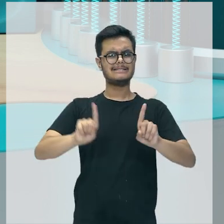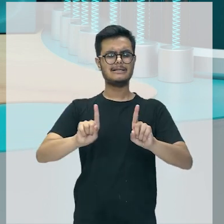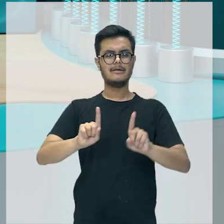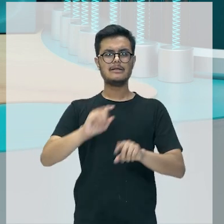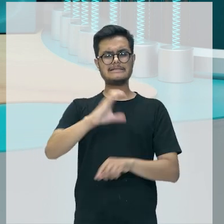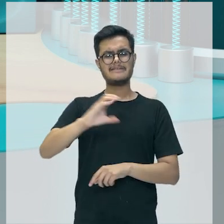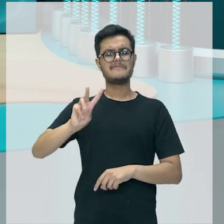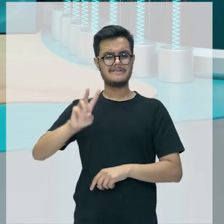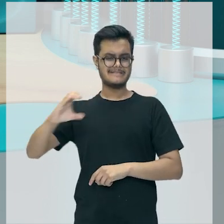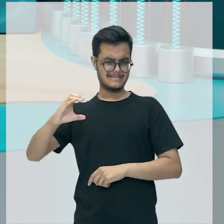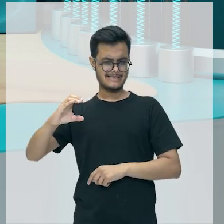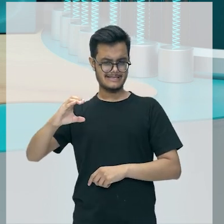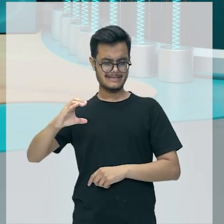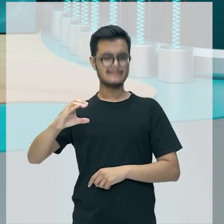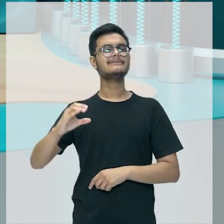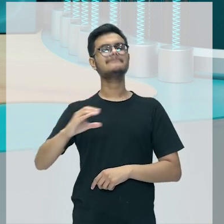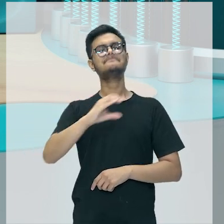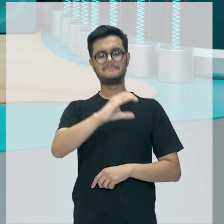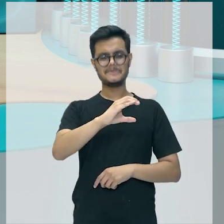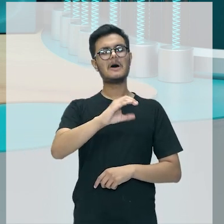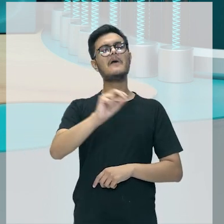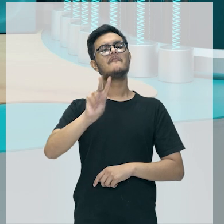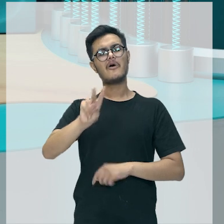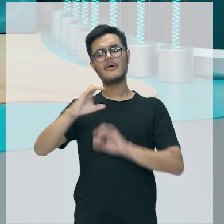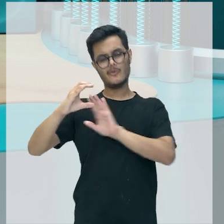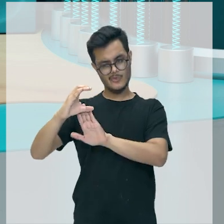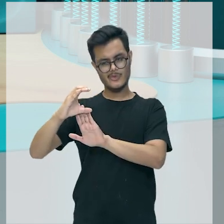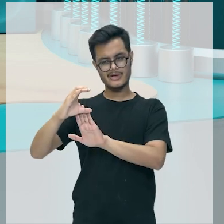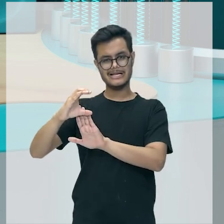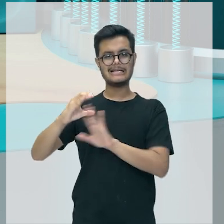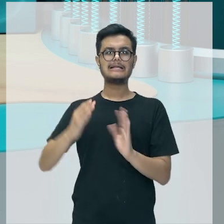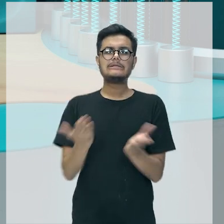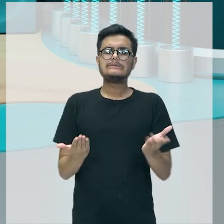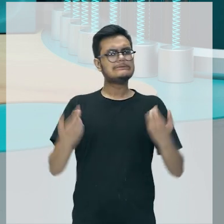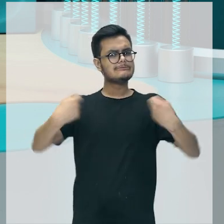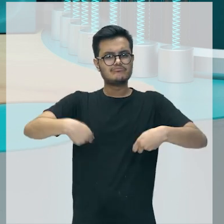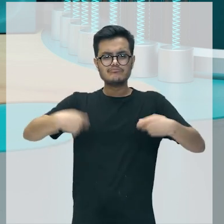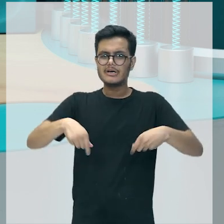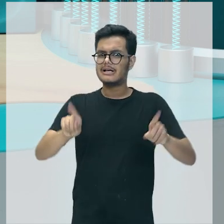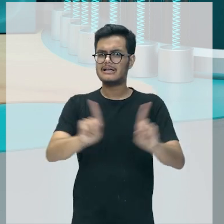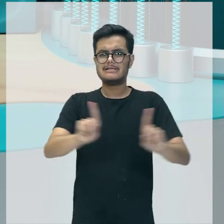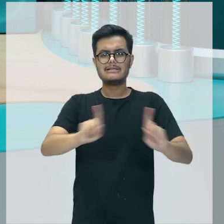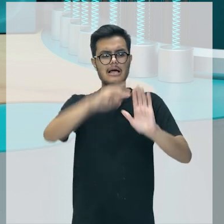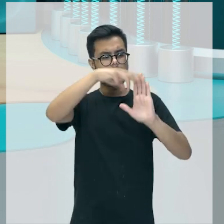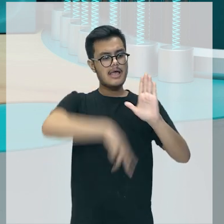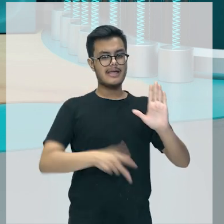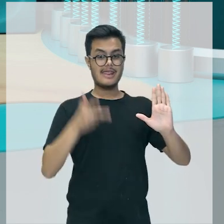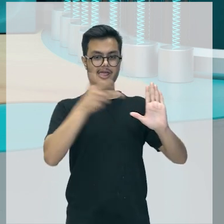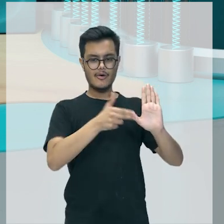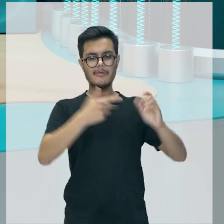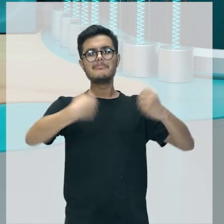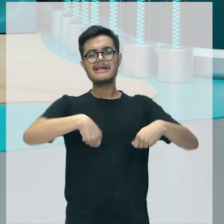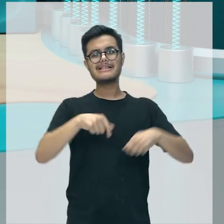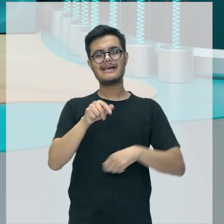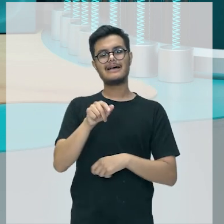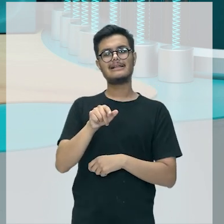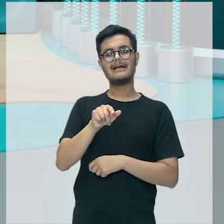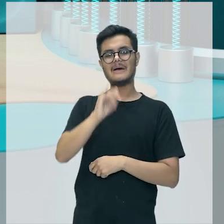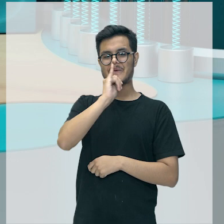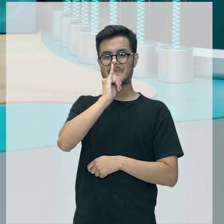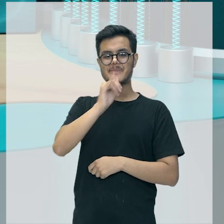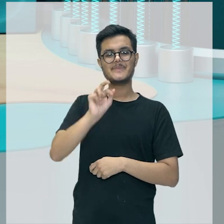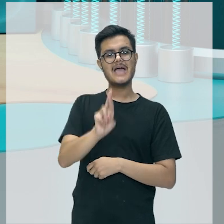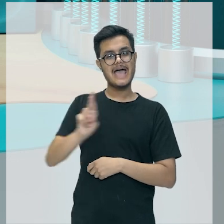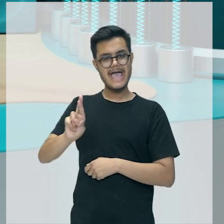que a gente chama em inglês, né? Que é vogal, que é consoante, vogal, consoante. Pela regra, nós devemos